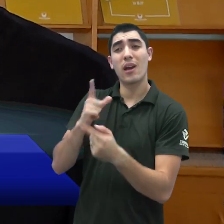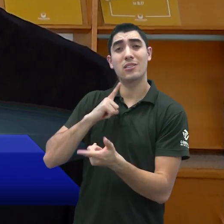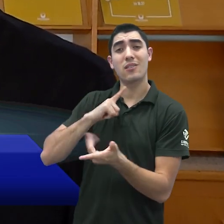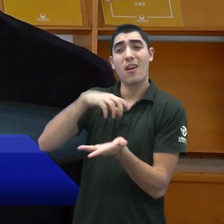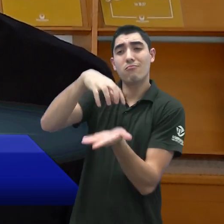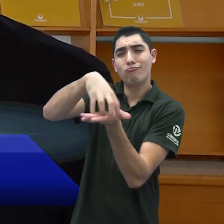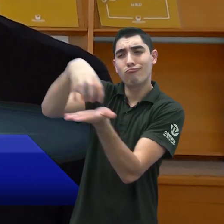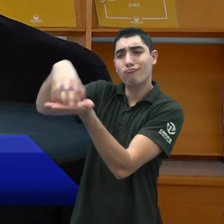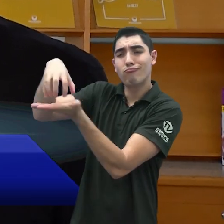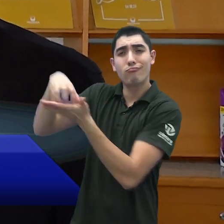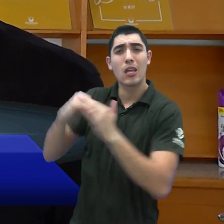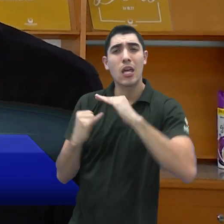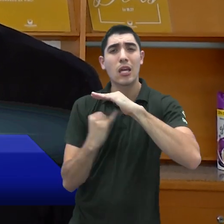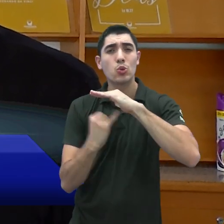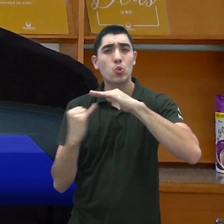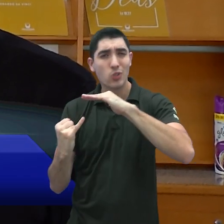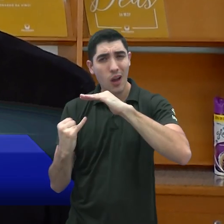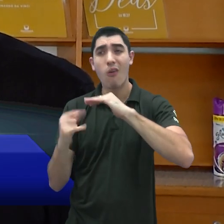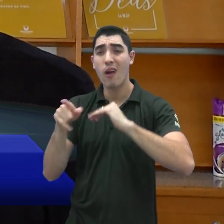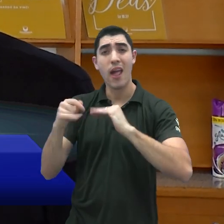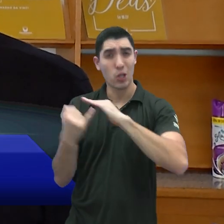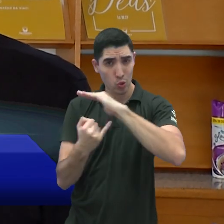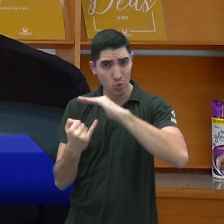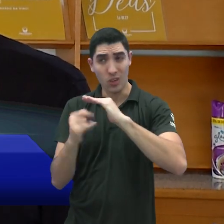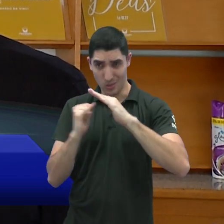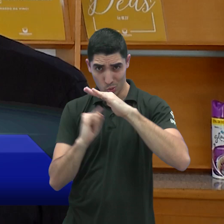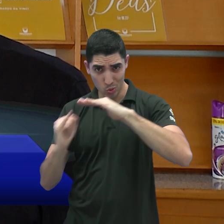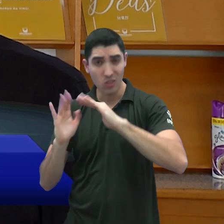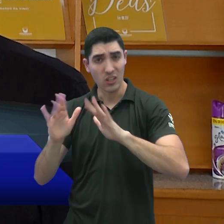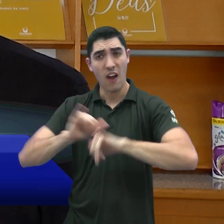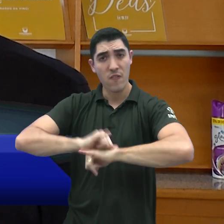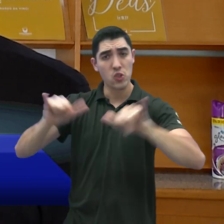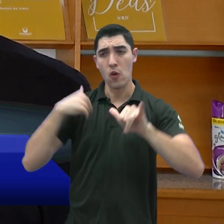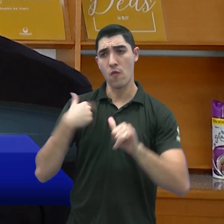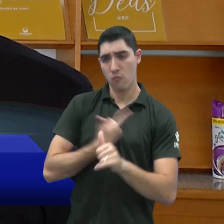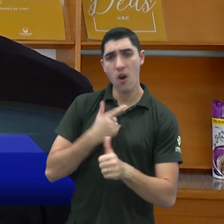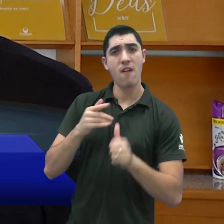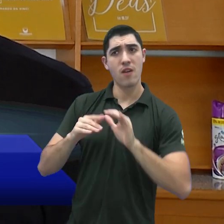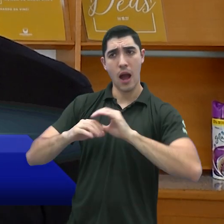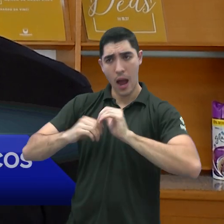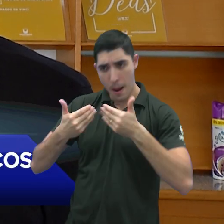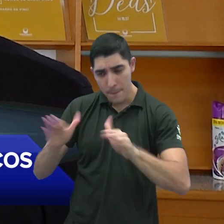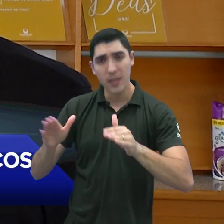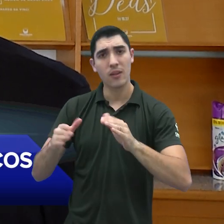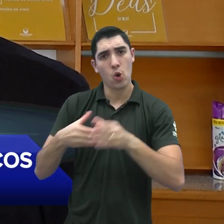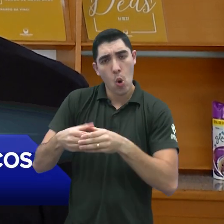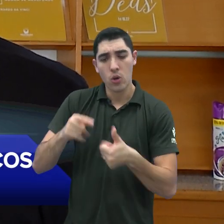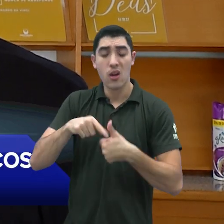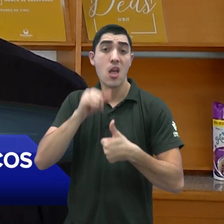já sinalizaram que vão abrir concursos. Dentre elas, nós temos Banco do Brasil,